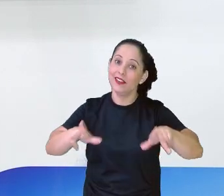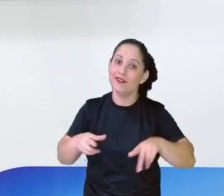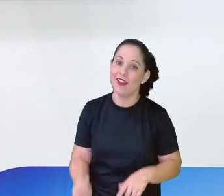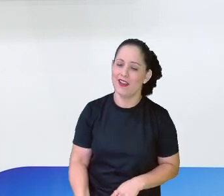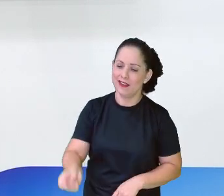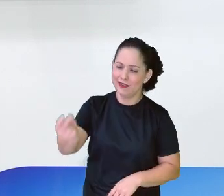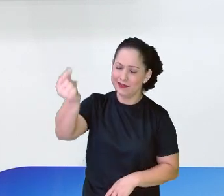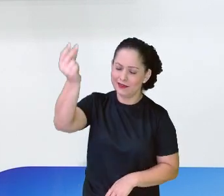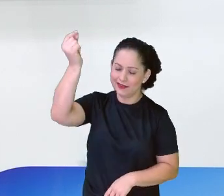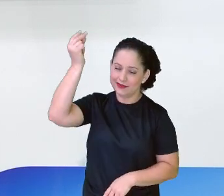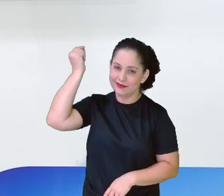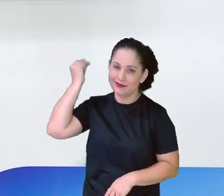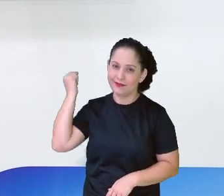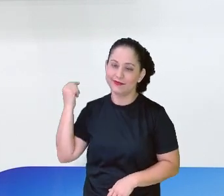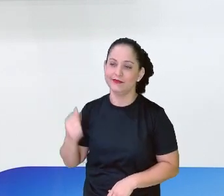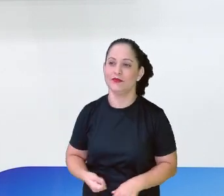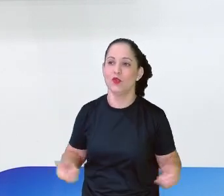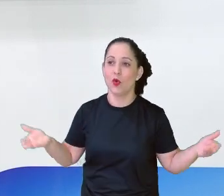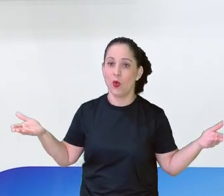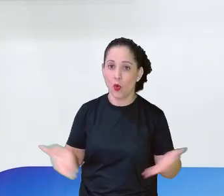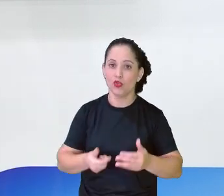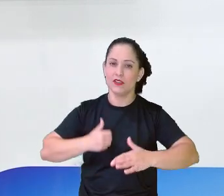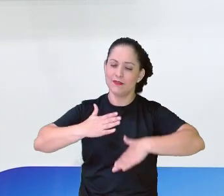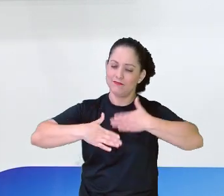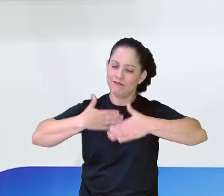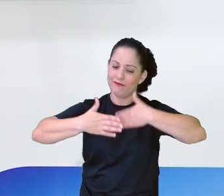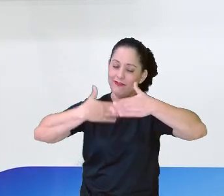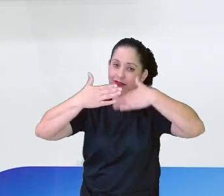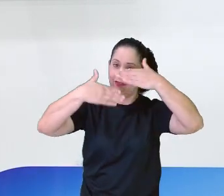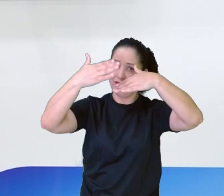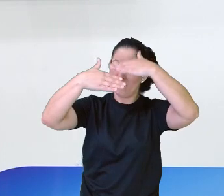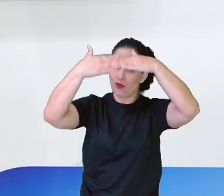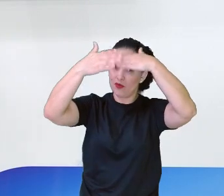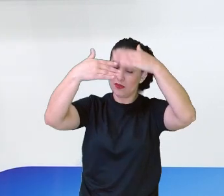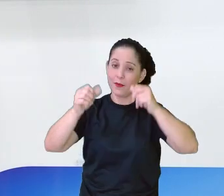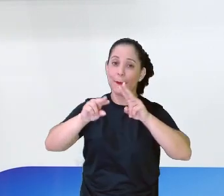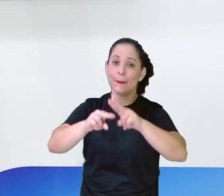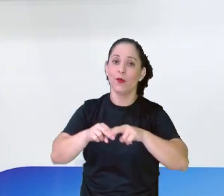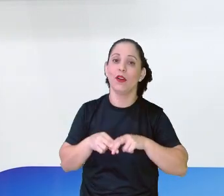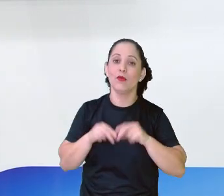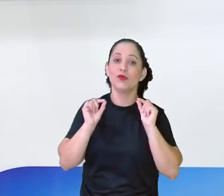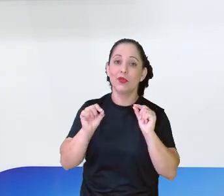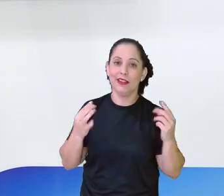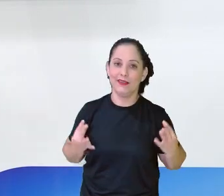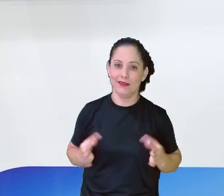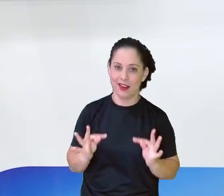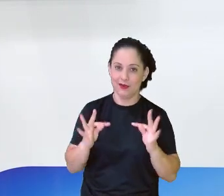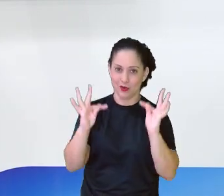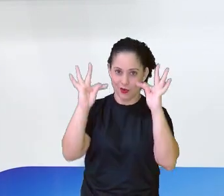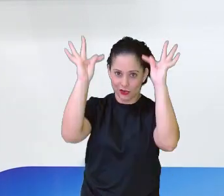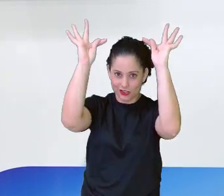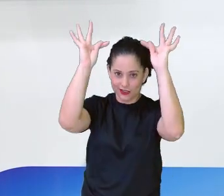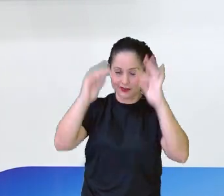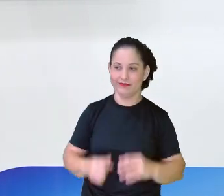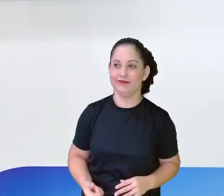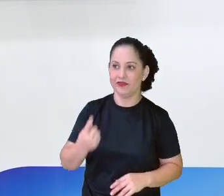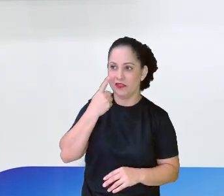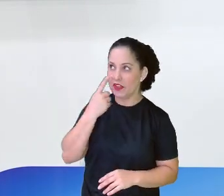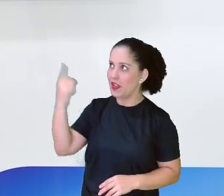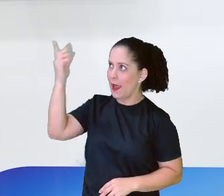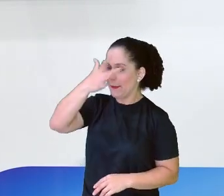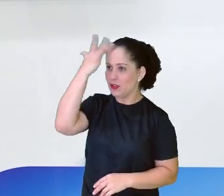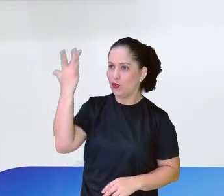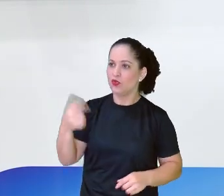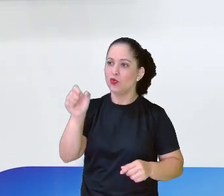era antigamente. Hoje essa evolução foi graças também ao quê? Ao uso da tecnologia. A gente está vendo aqui, ó, o pessoal colocando